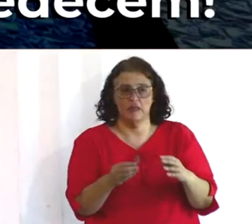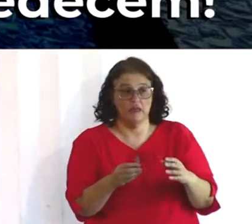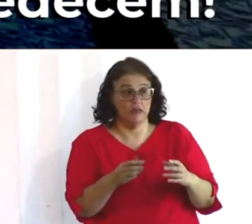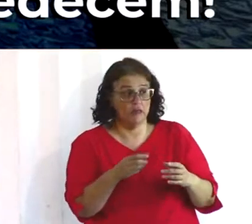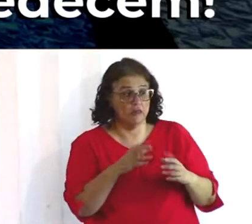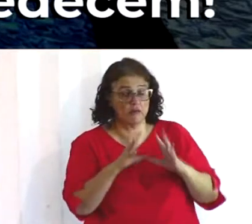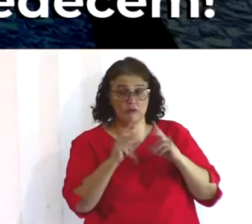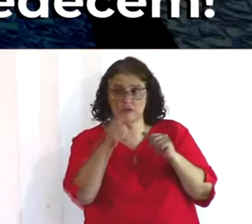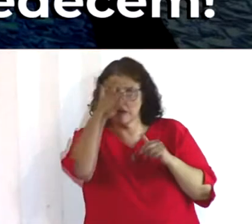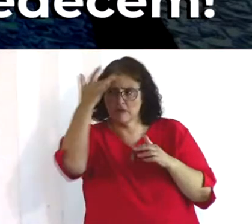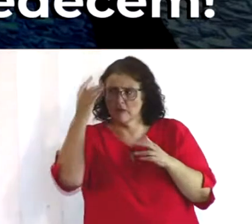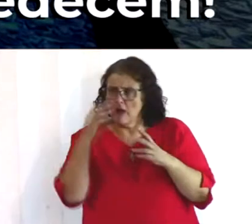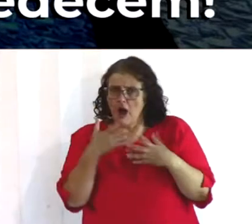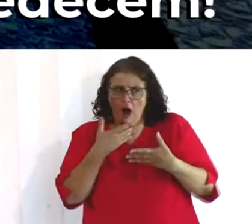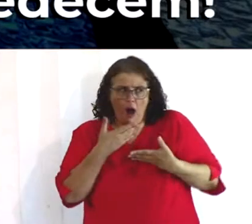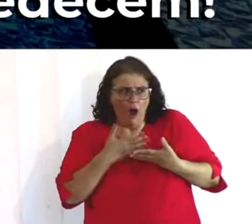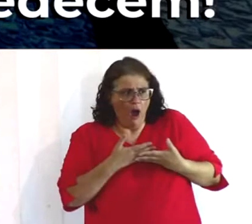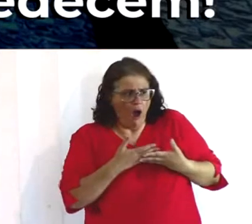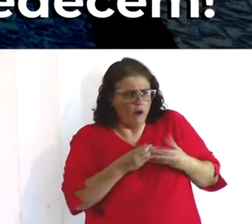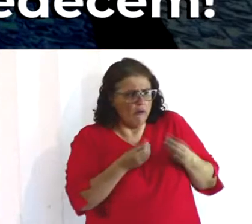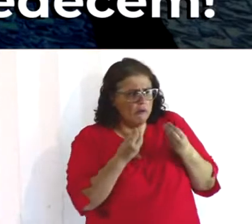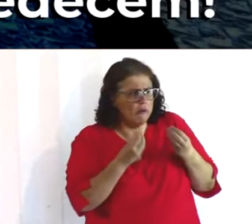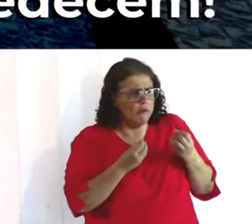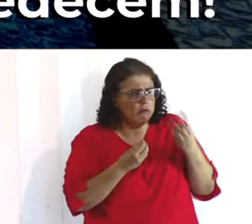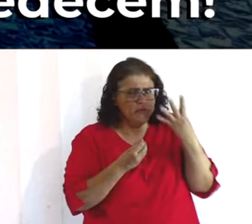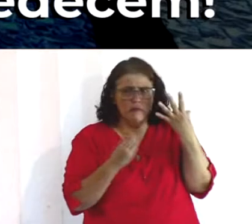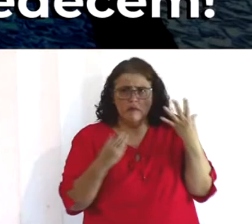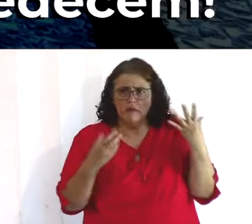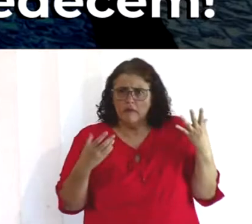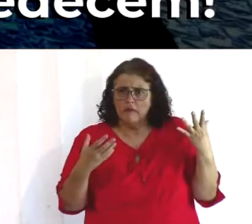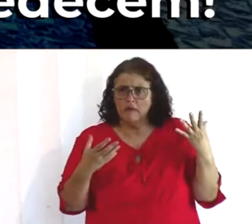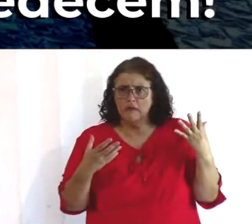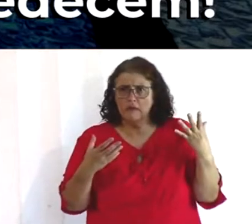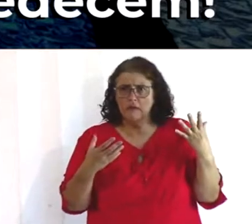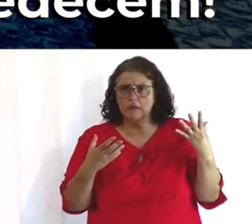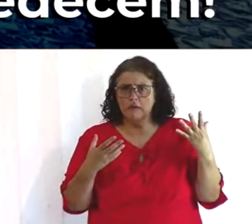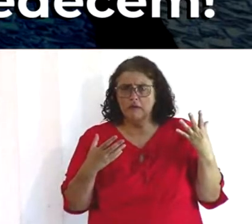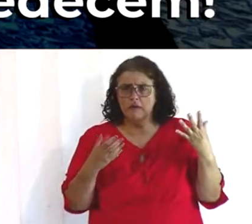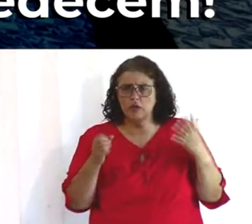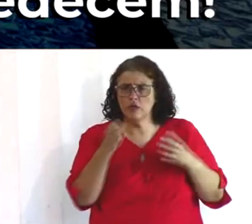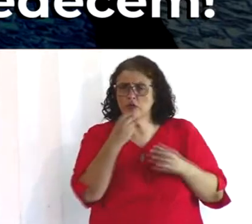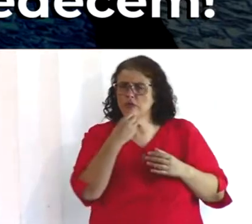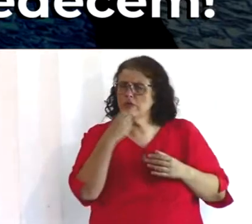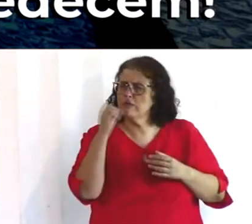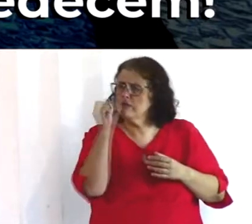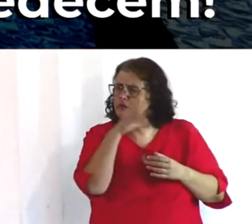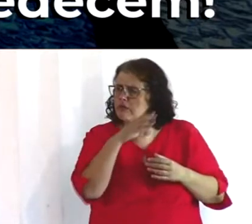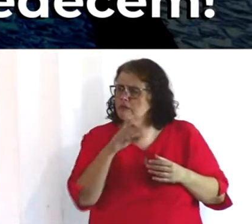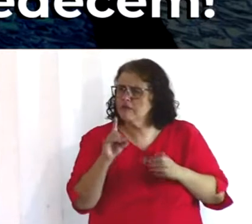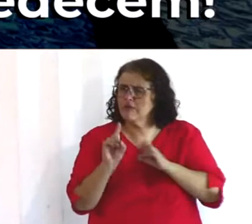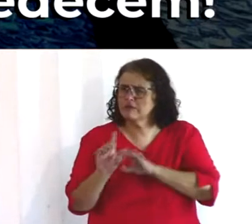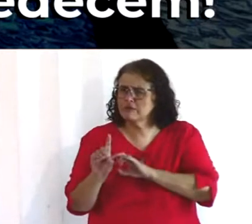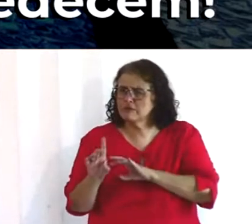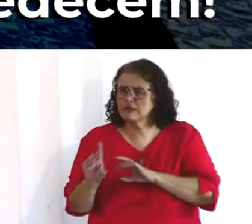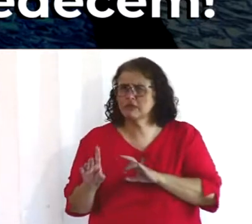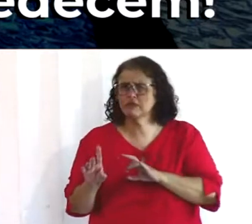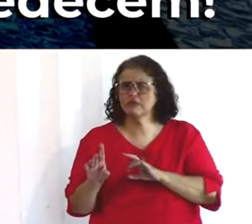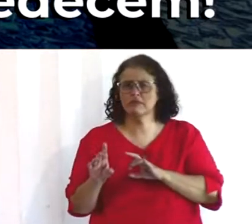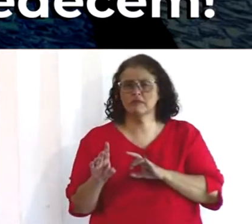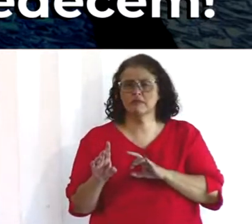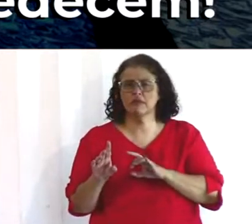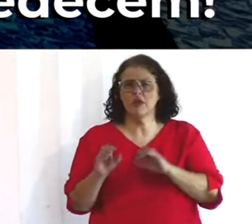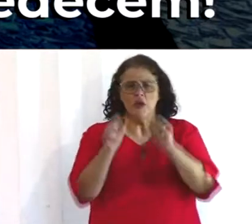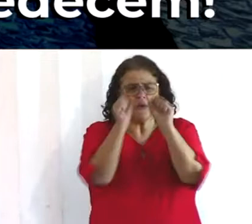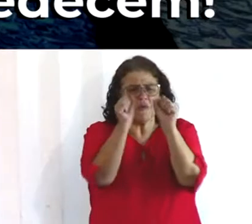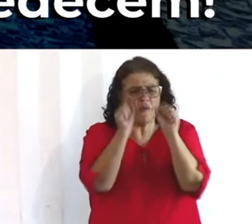si: que vem a ser isto? Uma nova doutrina? Com autoridade lhe ordena